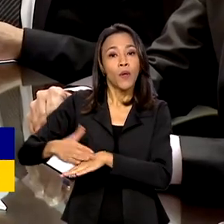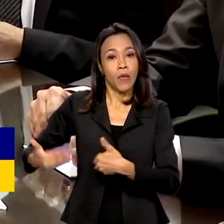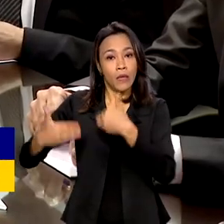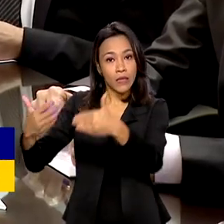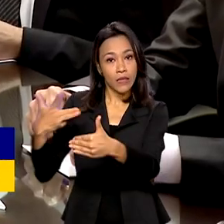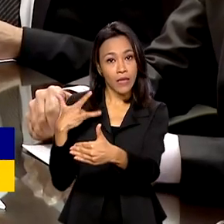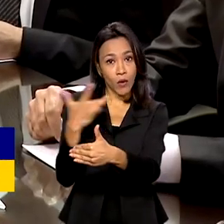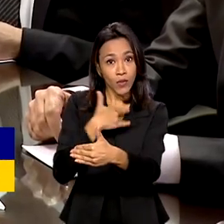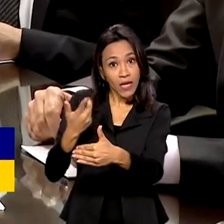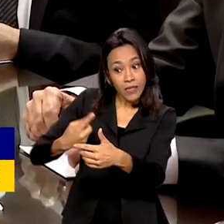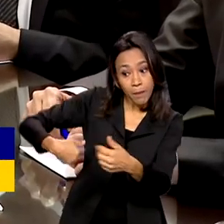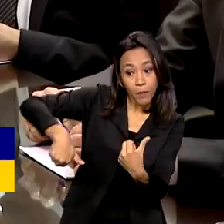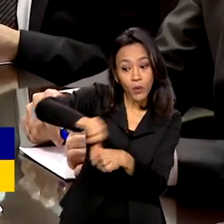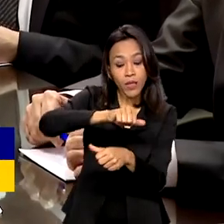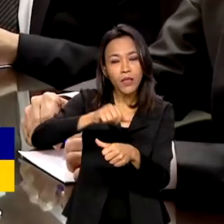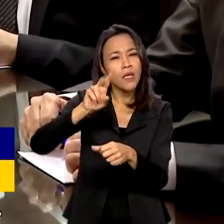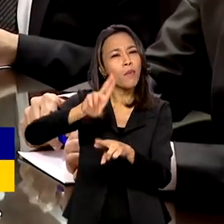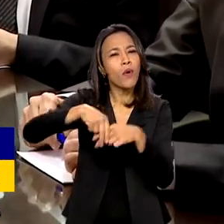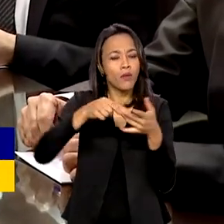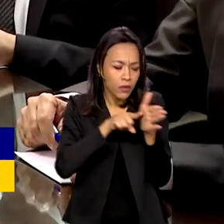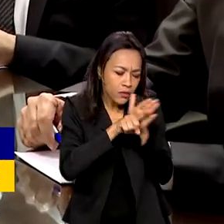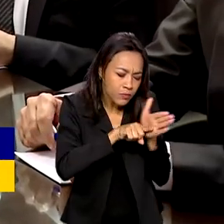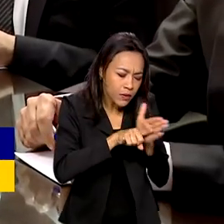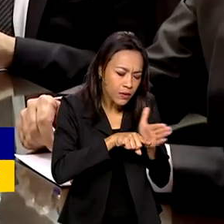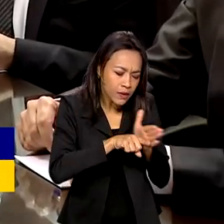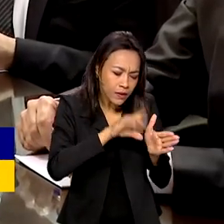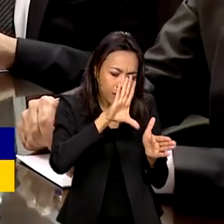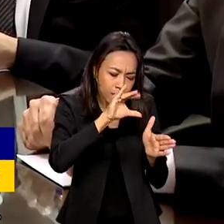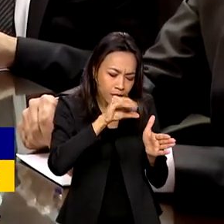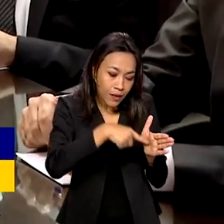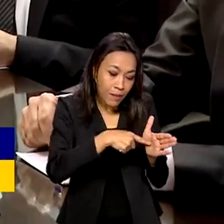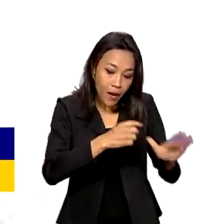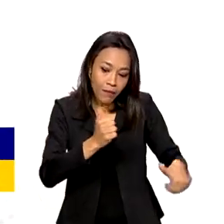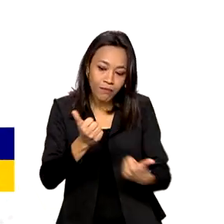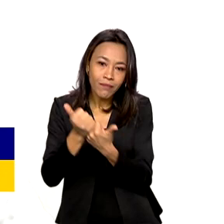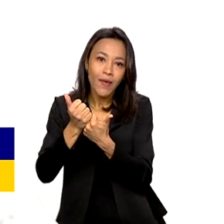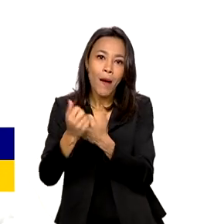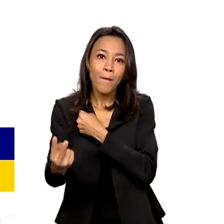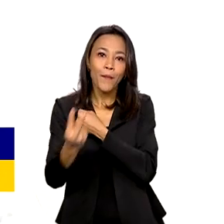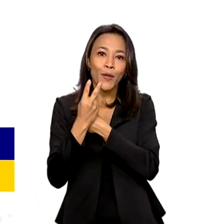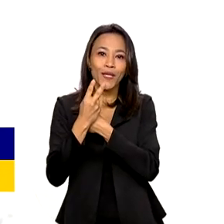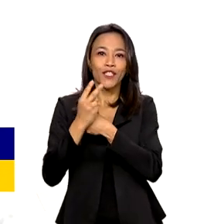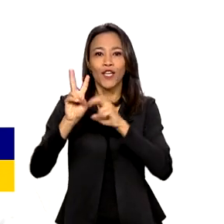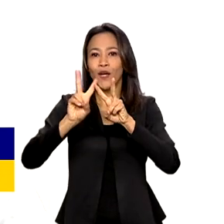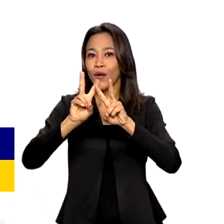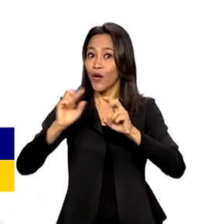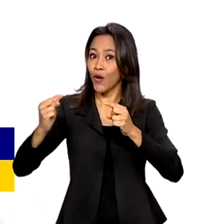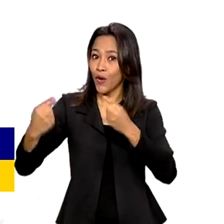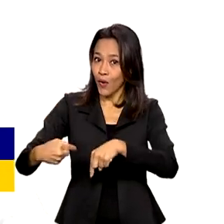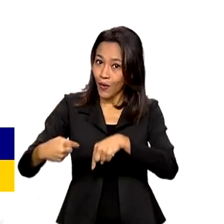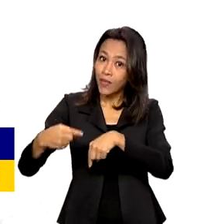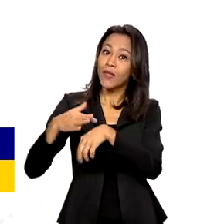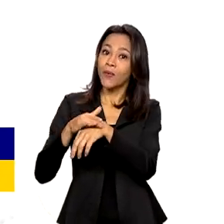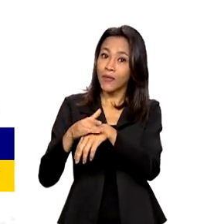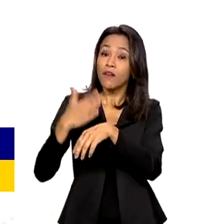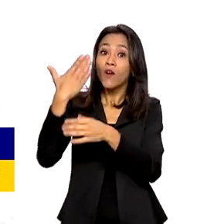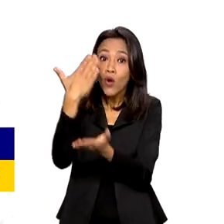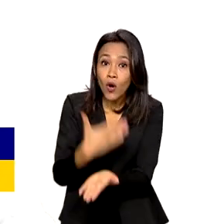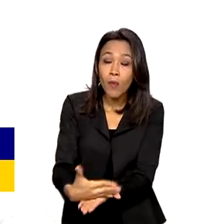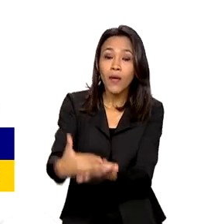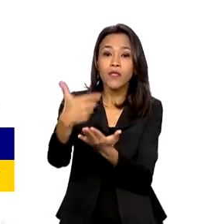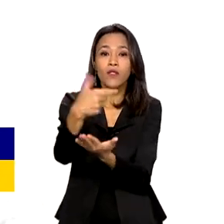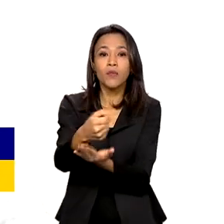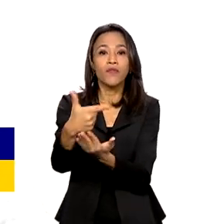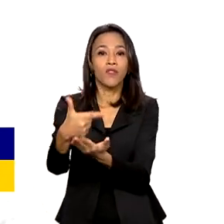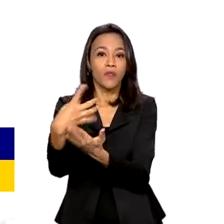mudança considerou novas evidências científicas para a proteção contra a doença. A transição começará em 2024 e, após